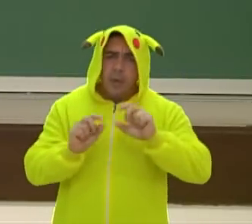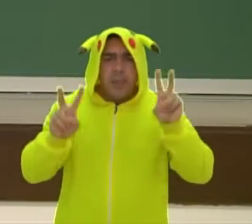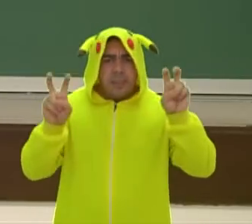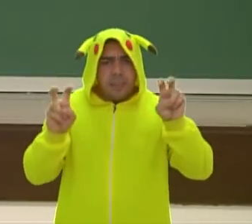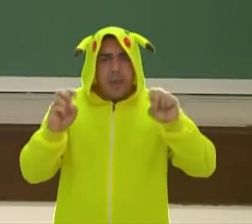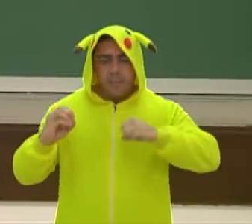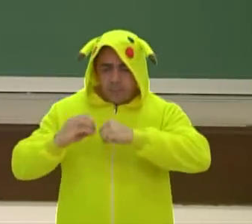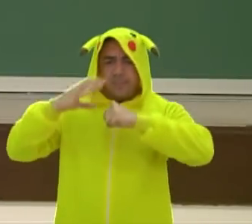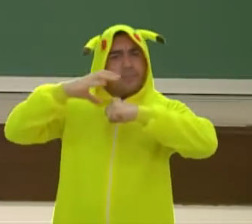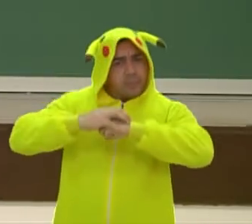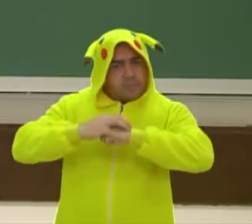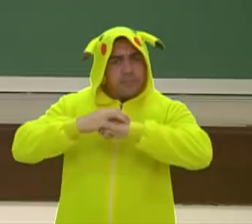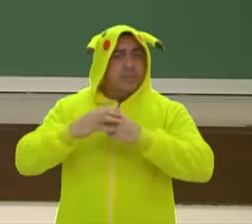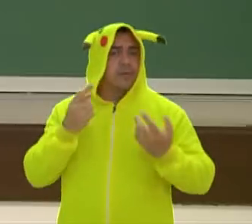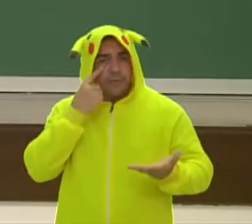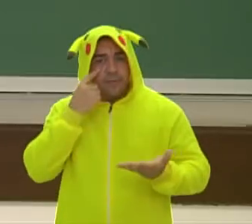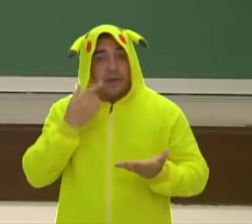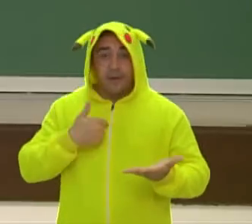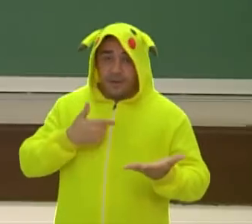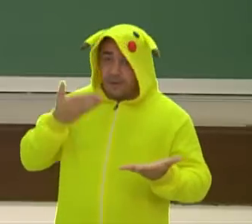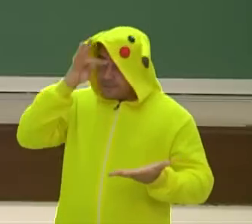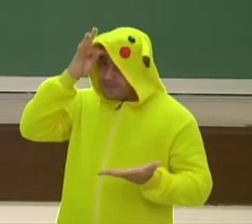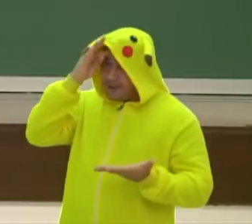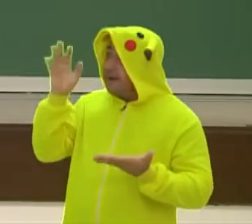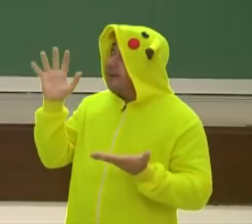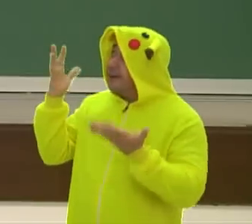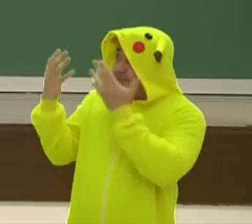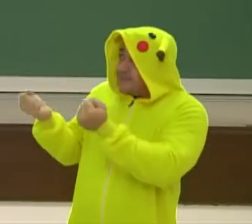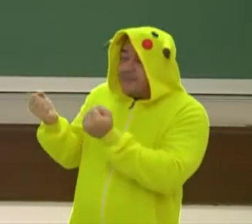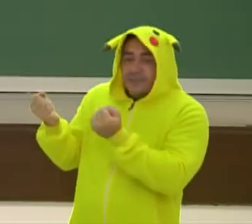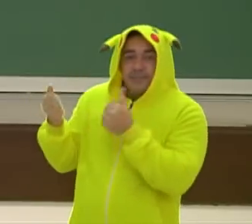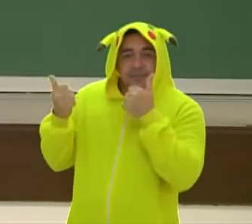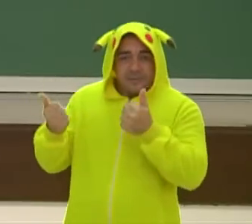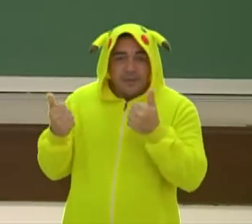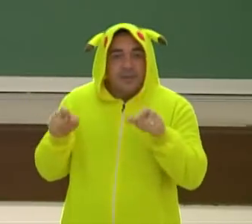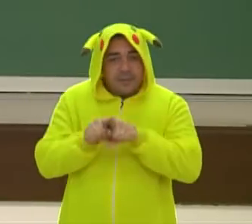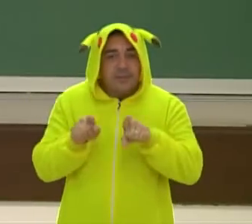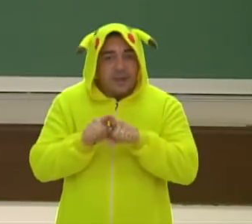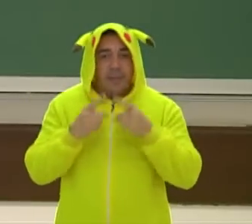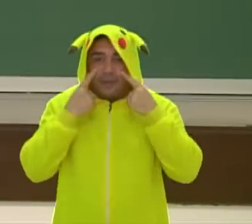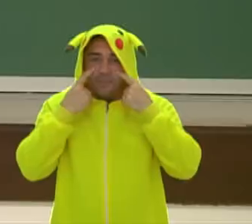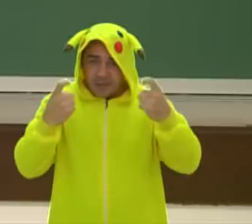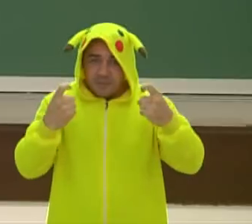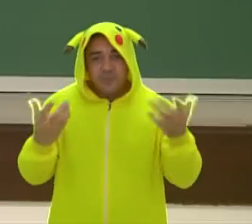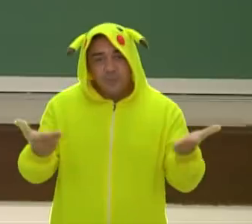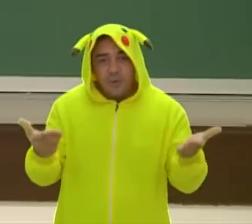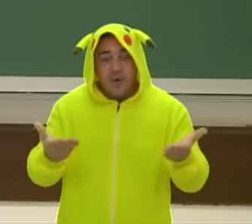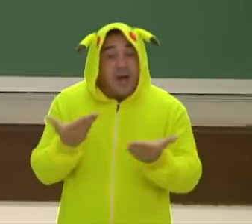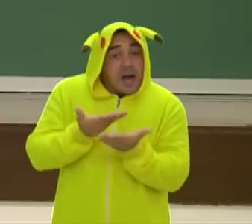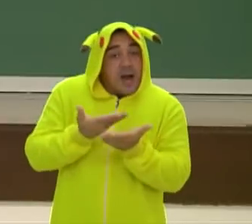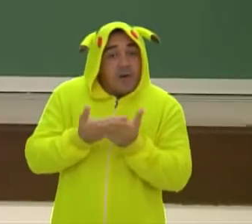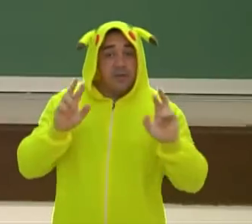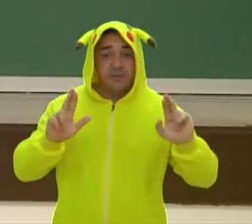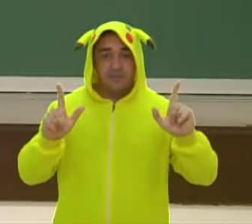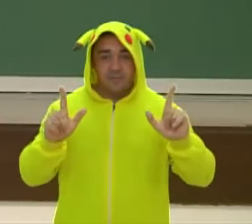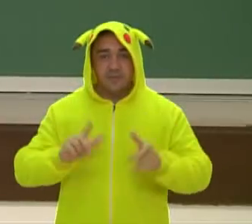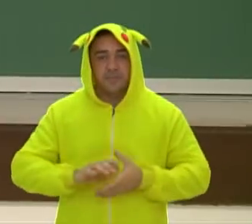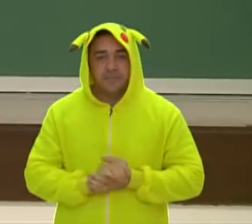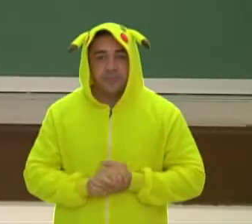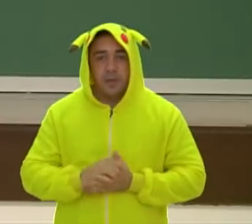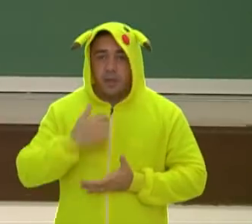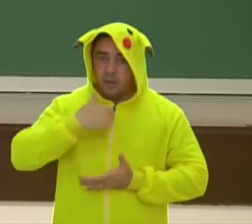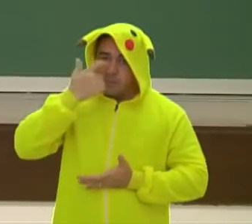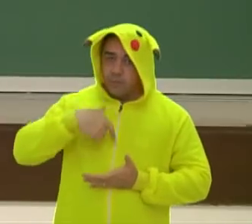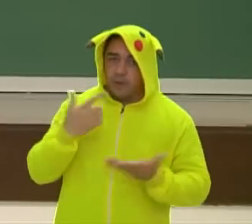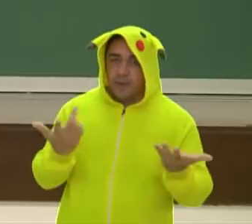para a aula também, né? Mas meu amigo Thiago aqui aceitou o desafio, tá também de Pokémon. Então a gente vai fazer uma aula diferente, né? Tô aqui de